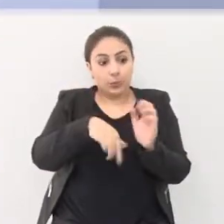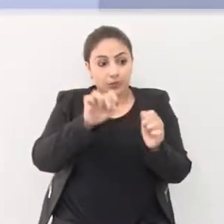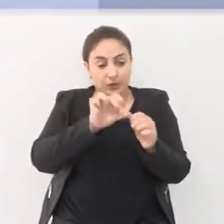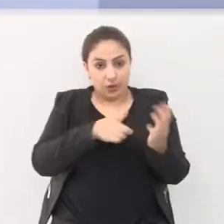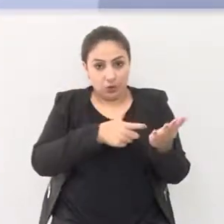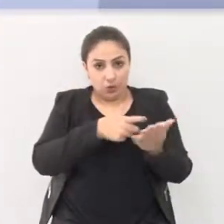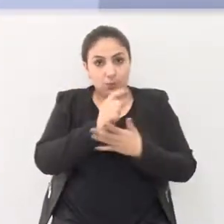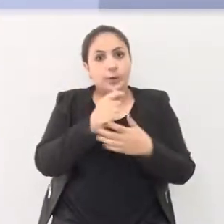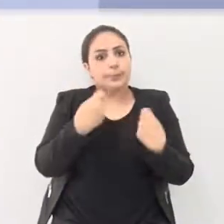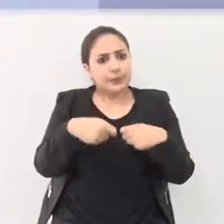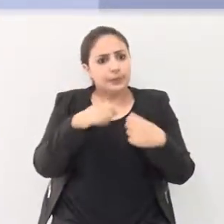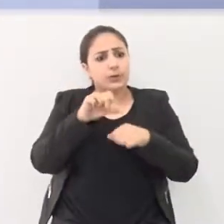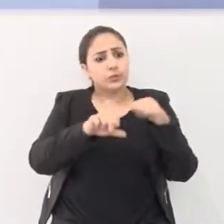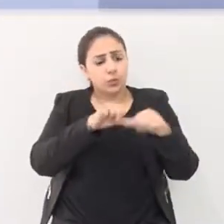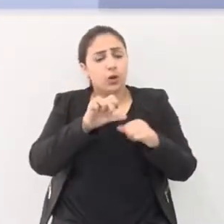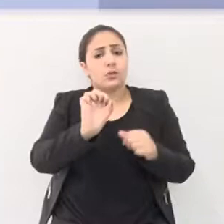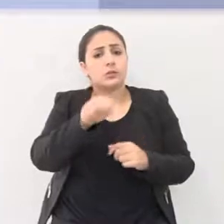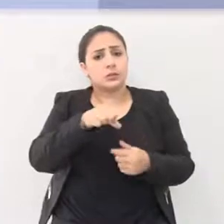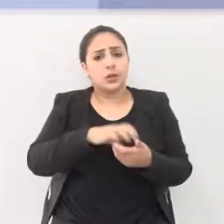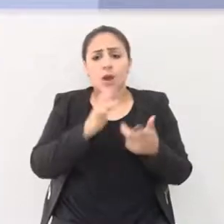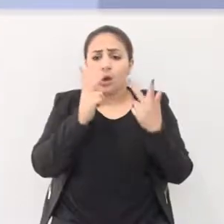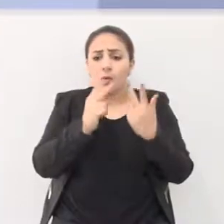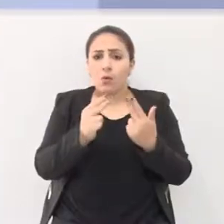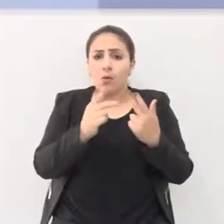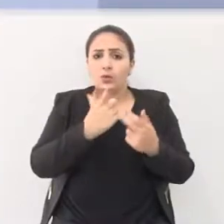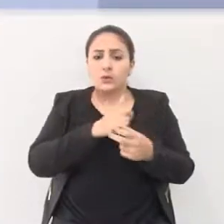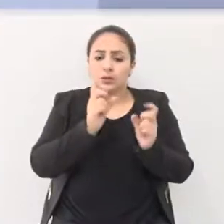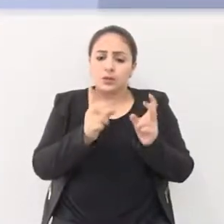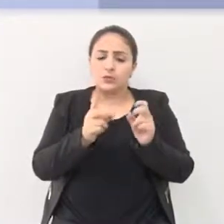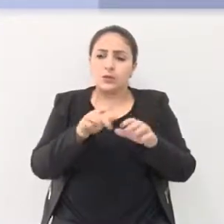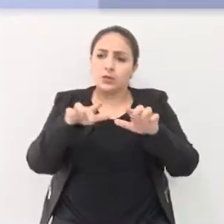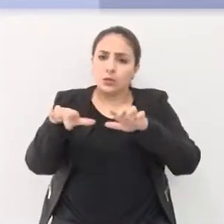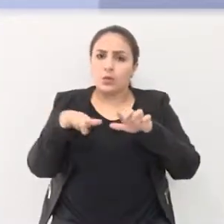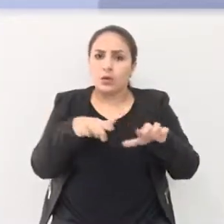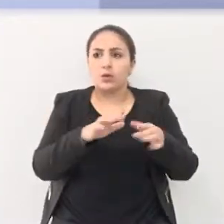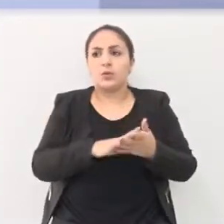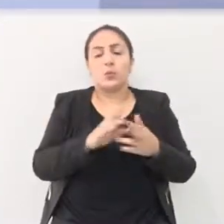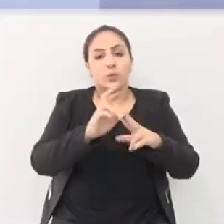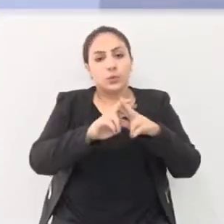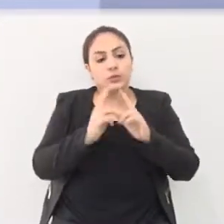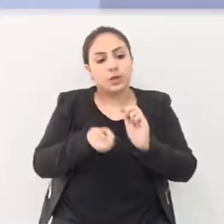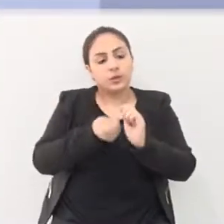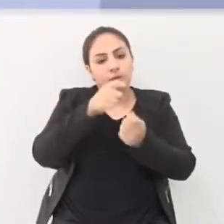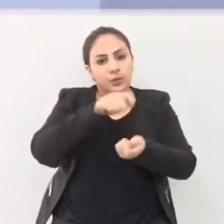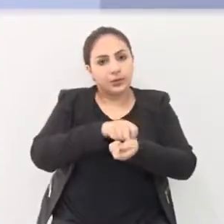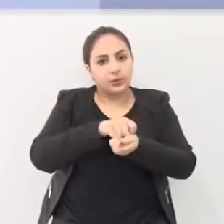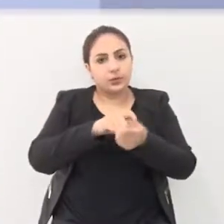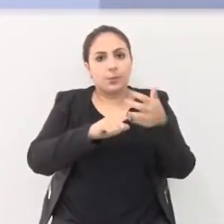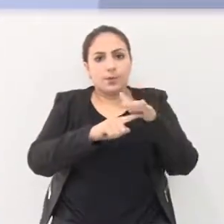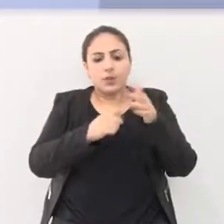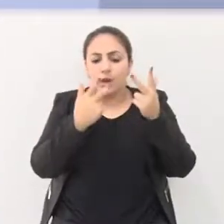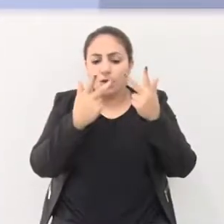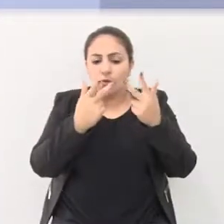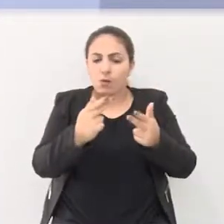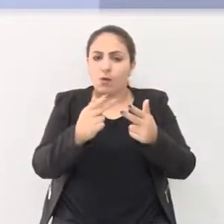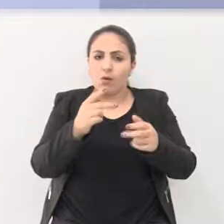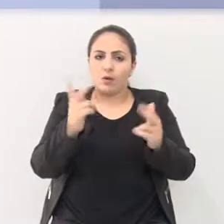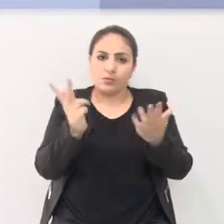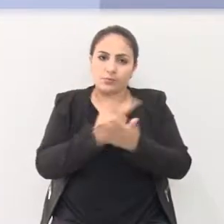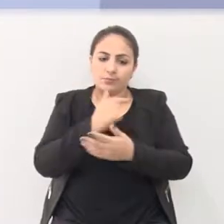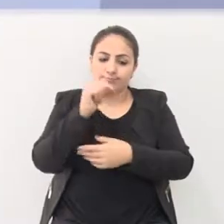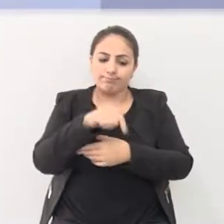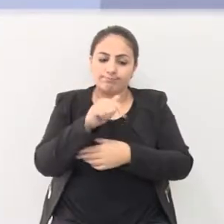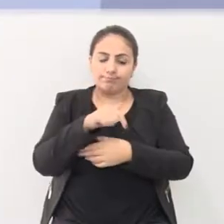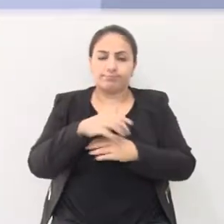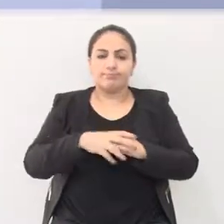dias, eles têm que manter um posto de trocas, como há no comércio local. Então, eles estão adequando para as feiras a mesma legislação que existe